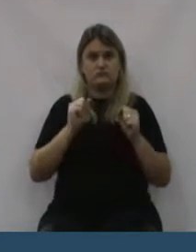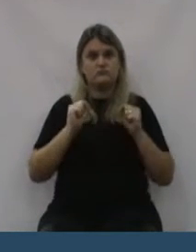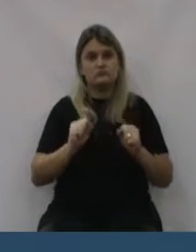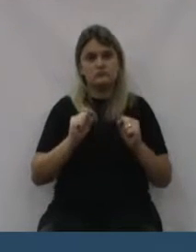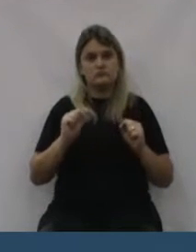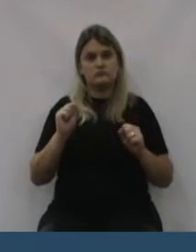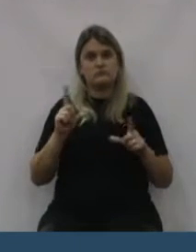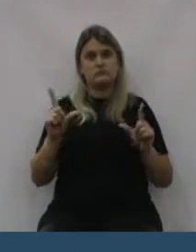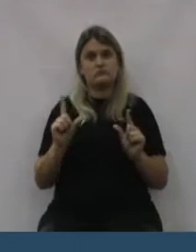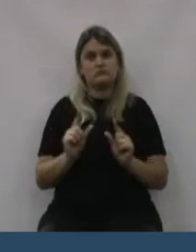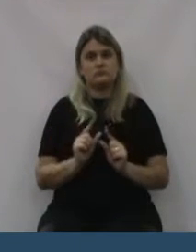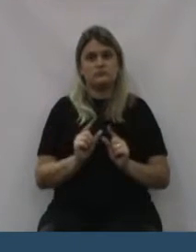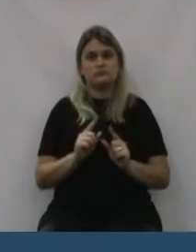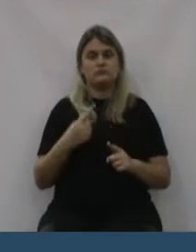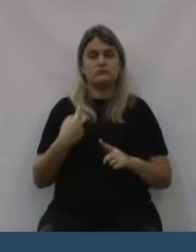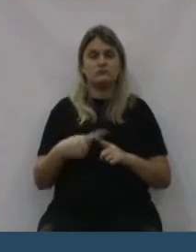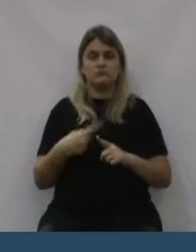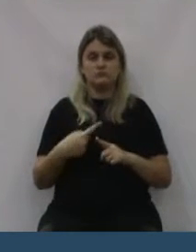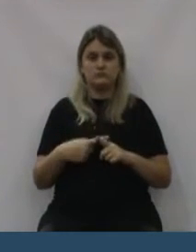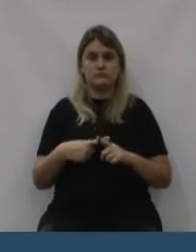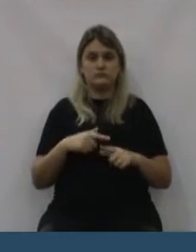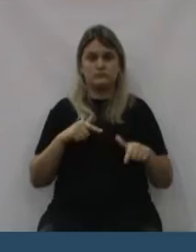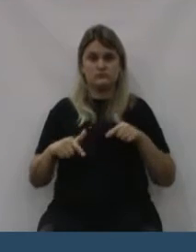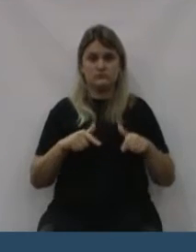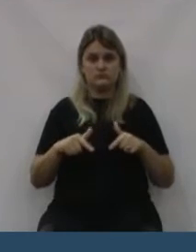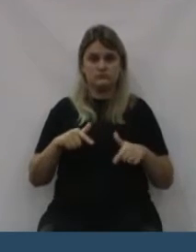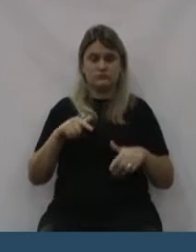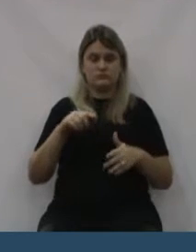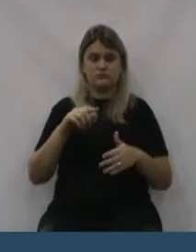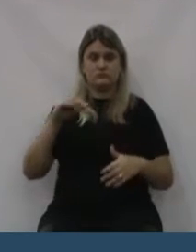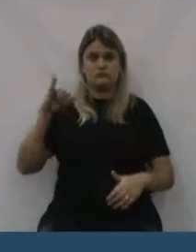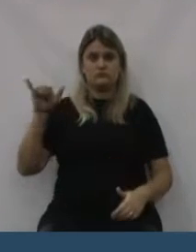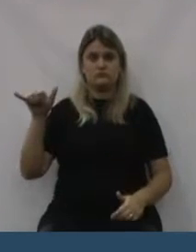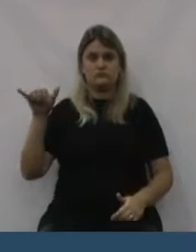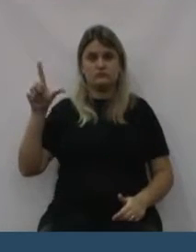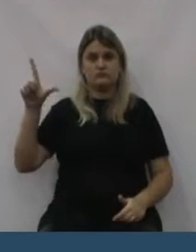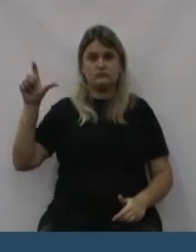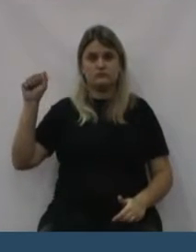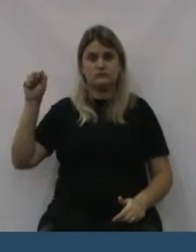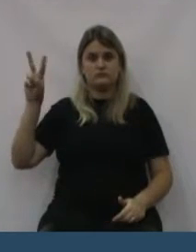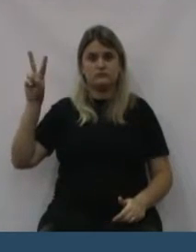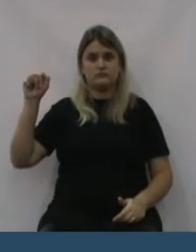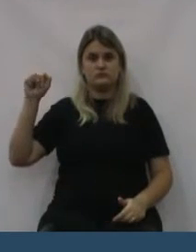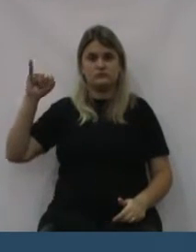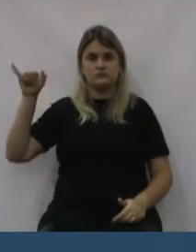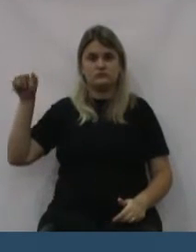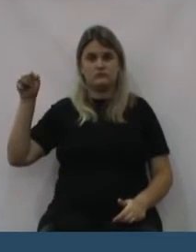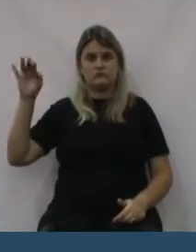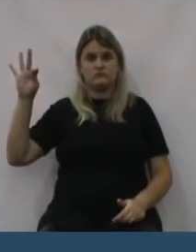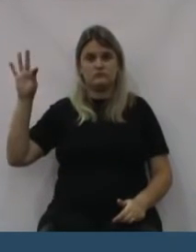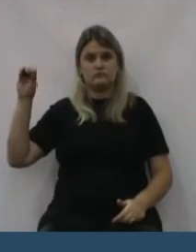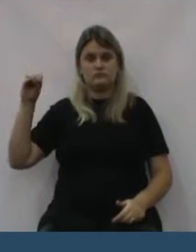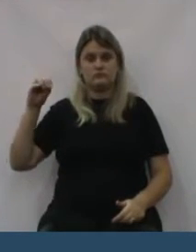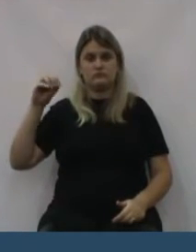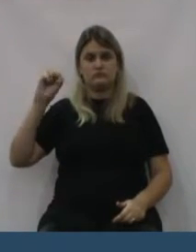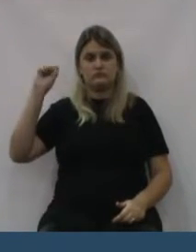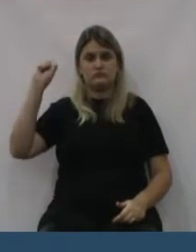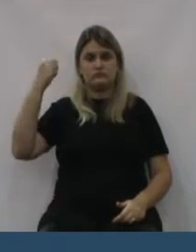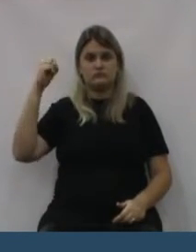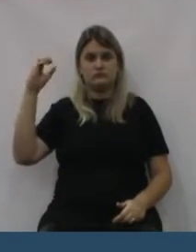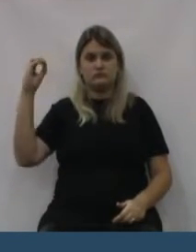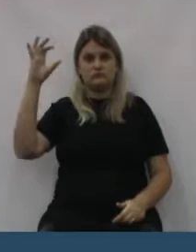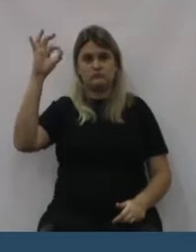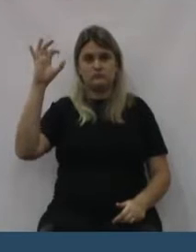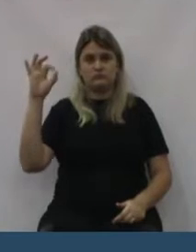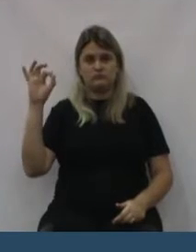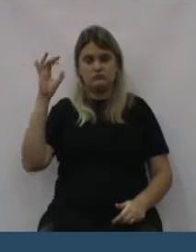o atual mandatário municipal já tem sua equipe formada. Porém, o próximo mandatário, não, nem sabemos quem